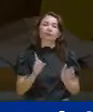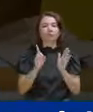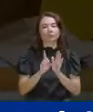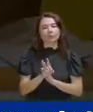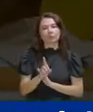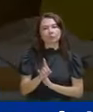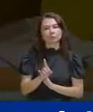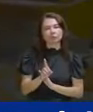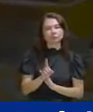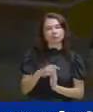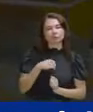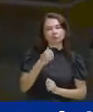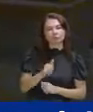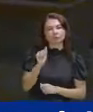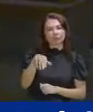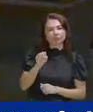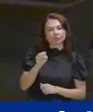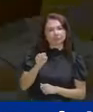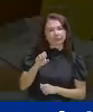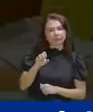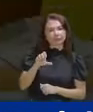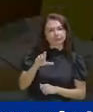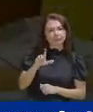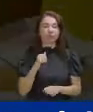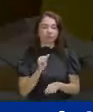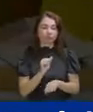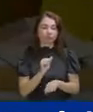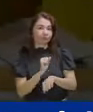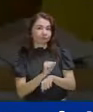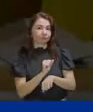Anselmo Gonçalves aguarda? Vou aguardar. Eu também.